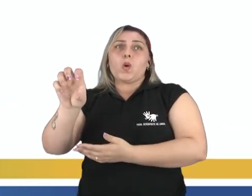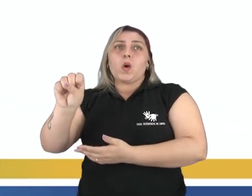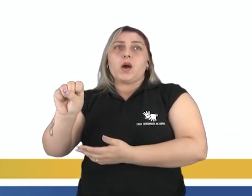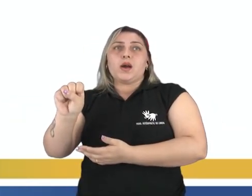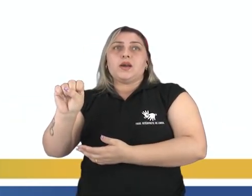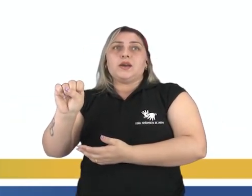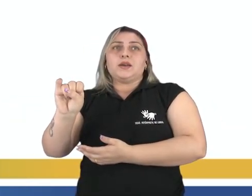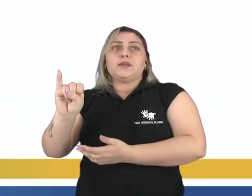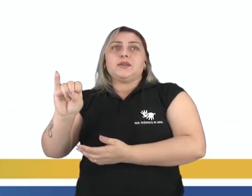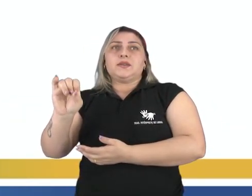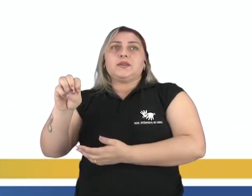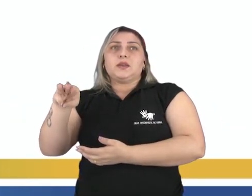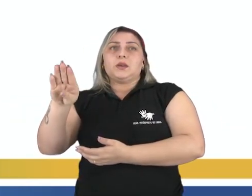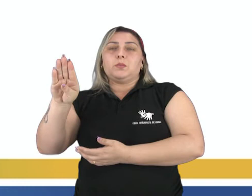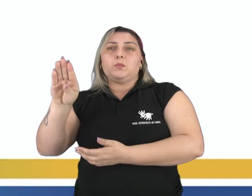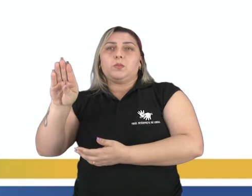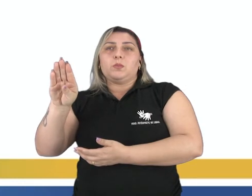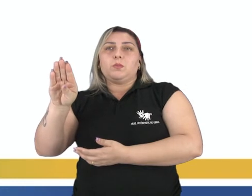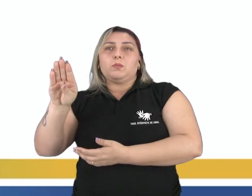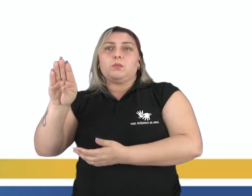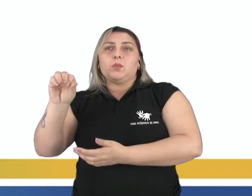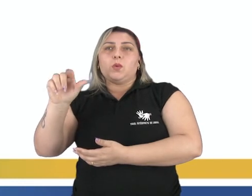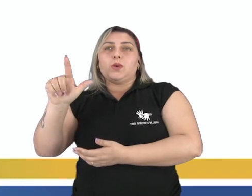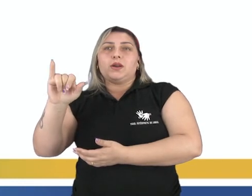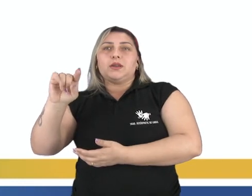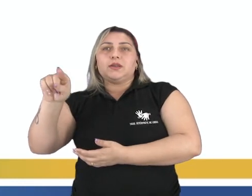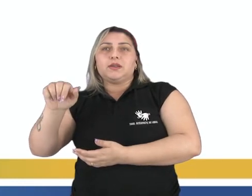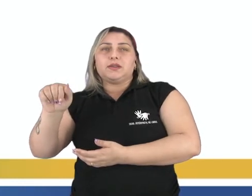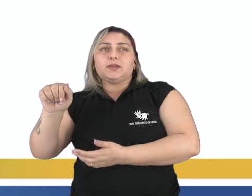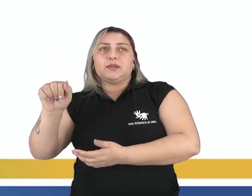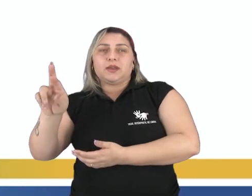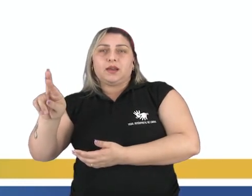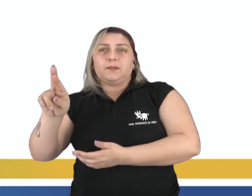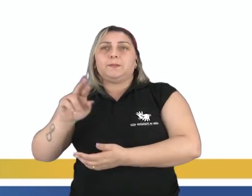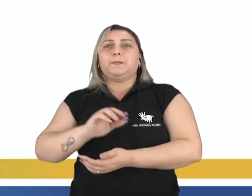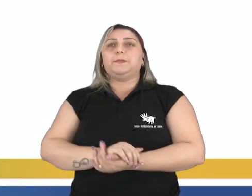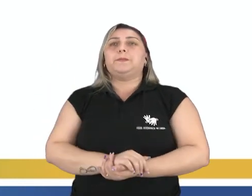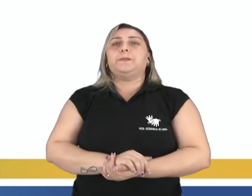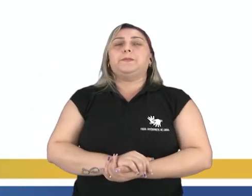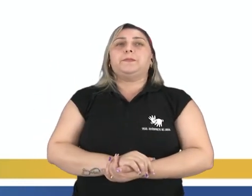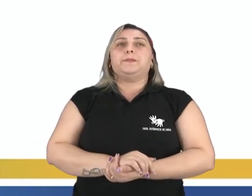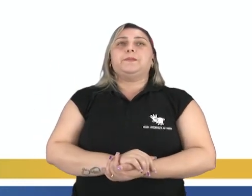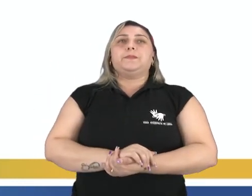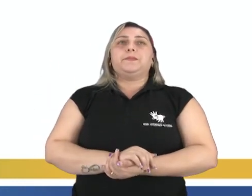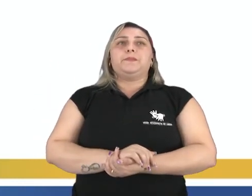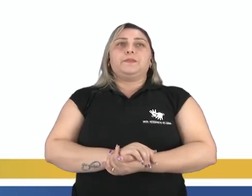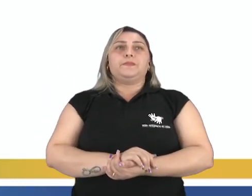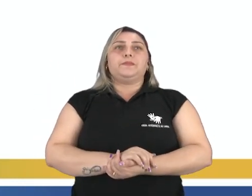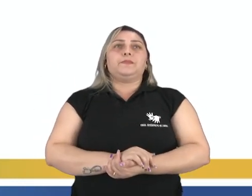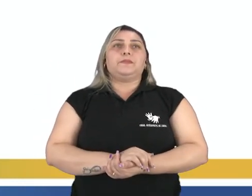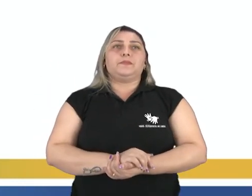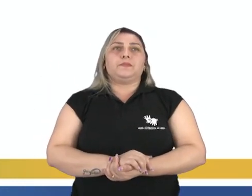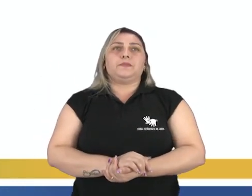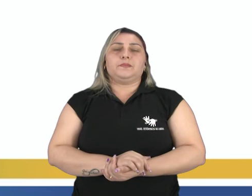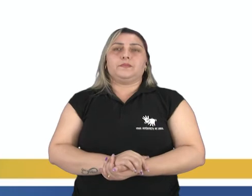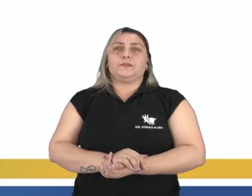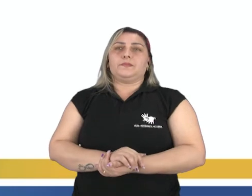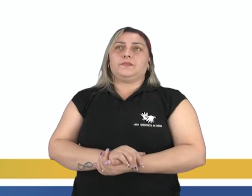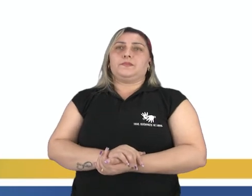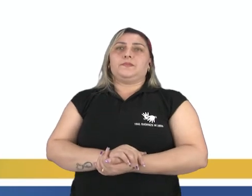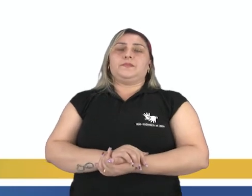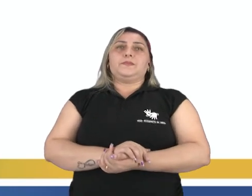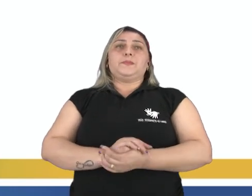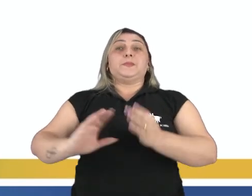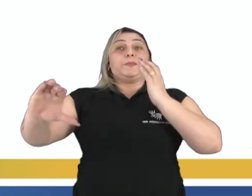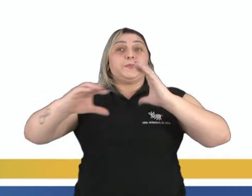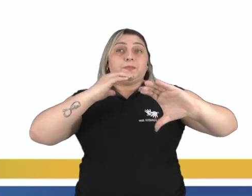ou ele está tendo simbolizando-se ter viu ali para simbolizar os fatos ali dentro dessa dessa